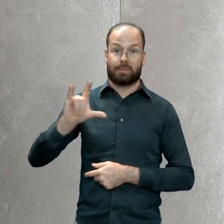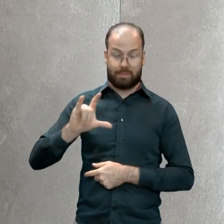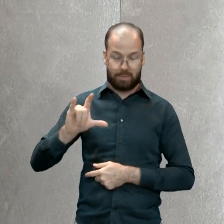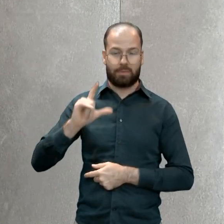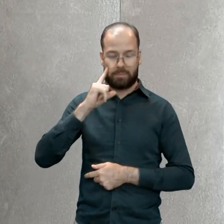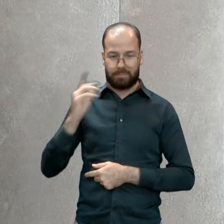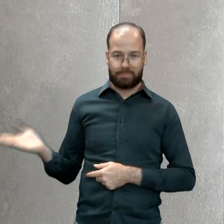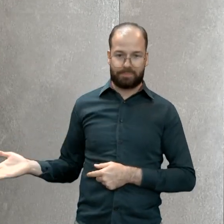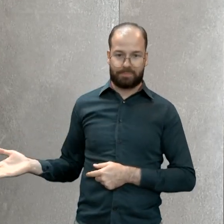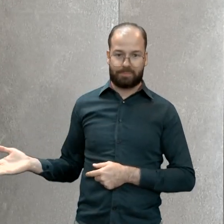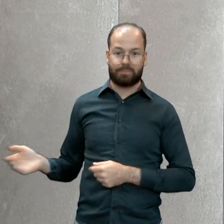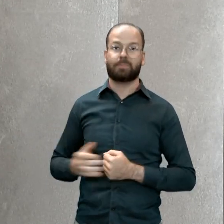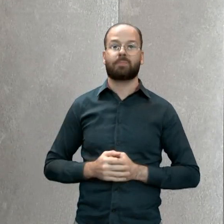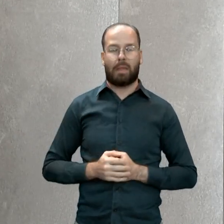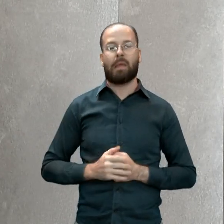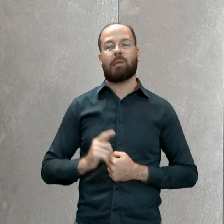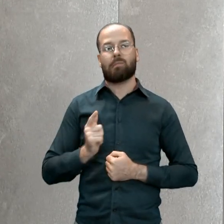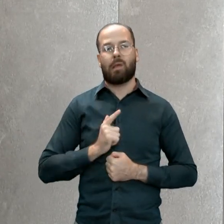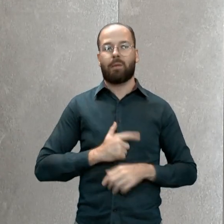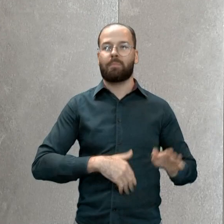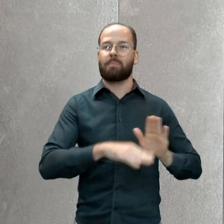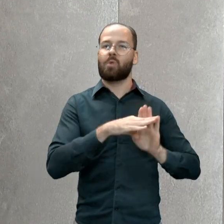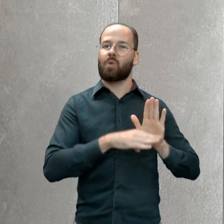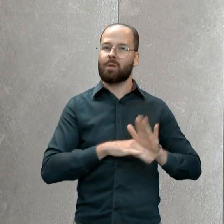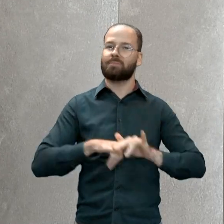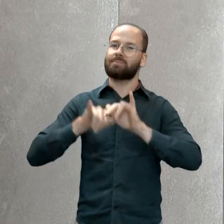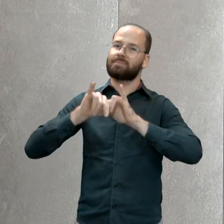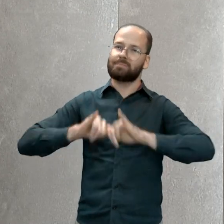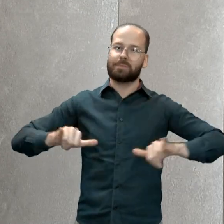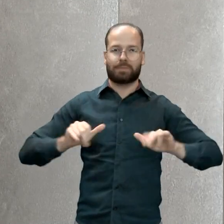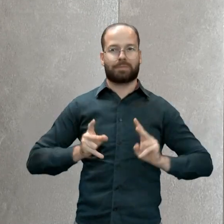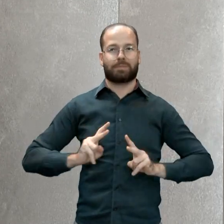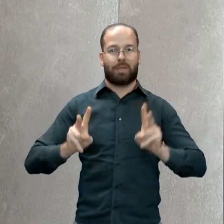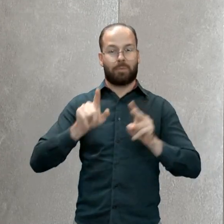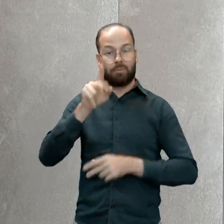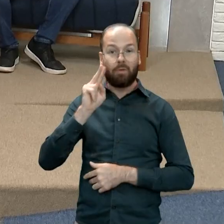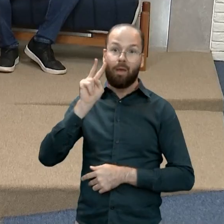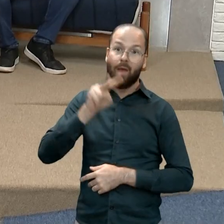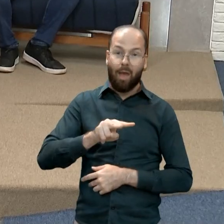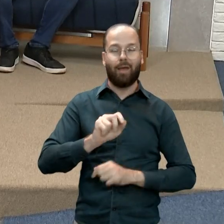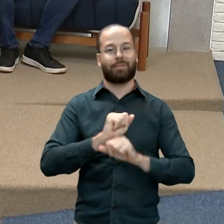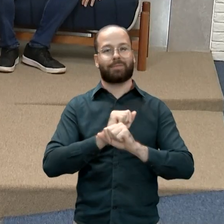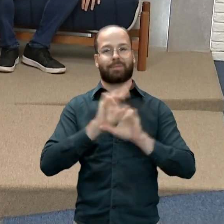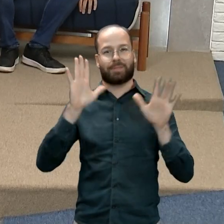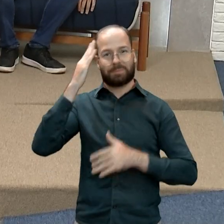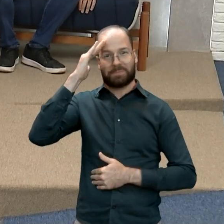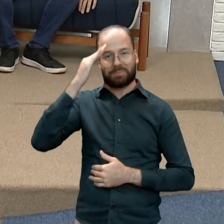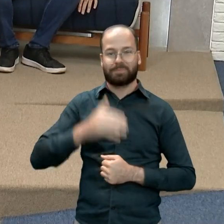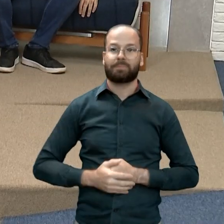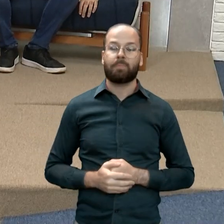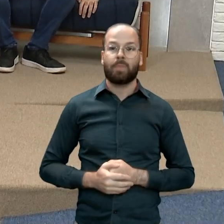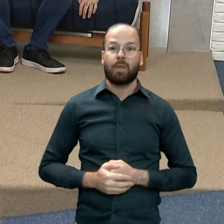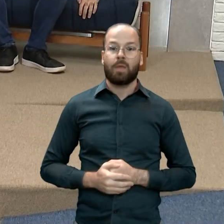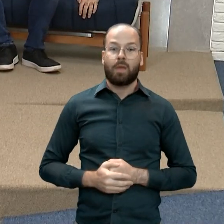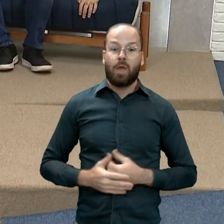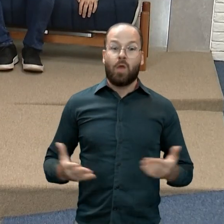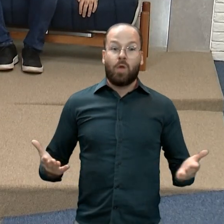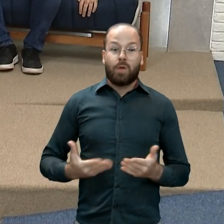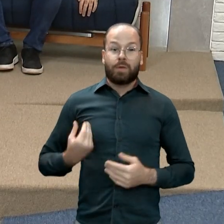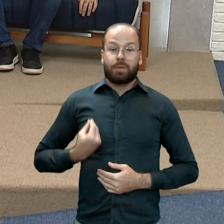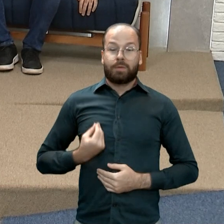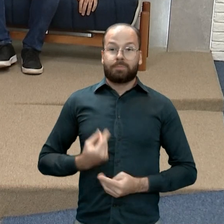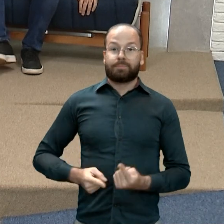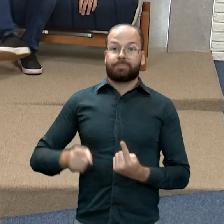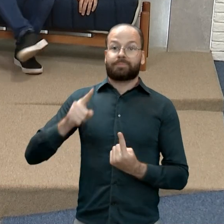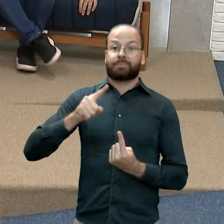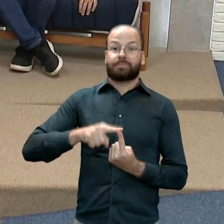@TVUFG. Lá a gente deixa toda a nossa programação, inclusive, disponível para você. Está aqui com a gente hoje, para a gente bater esse papo,